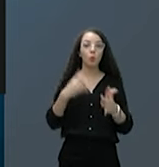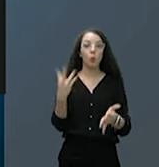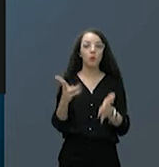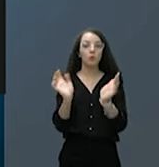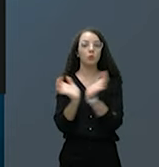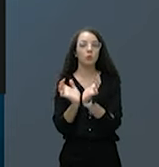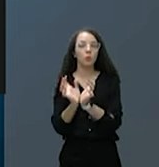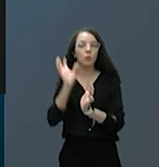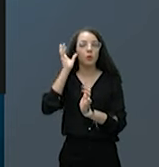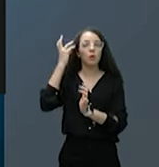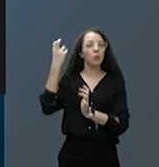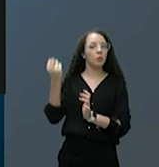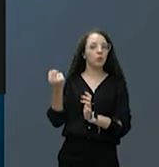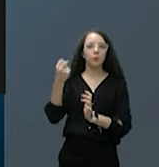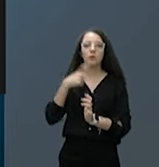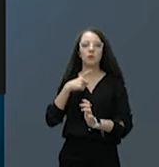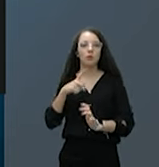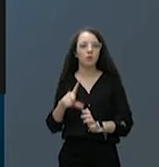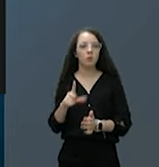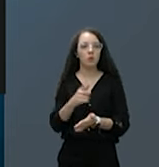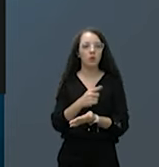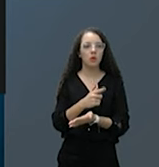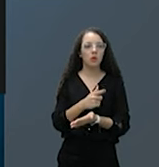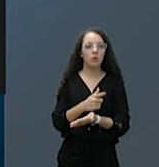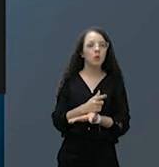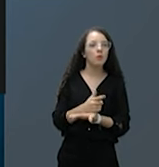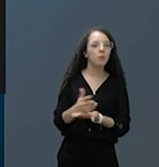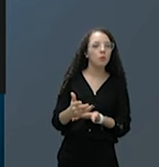apurar efetivamente quando teve início o prazo prescricional.